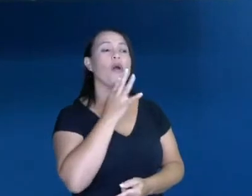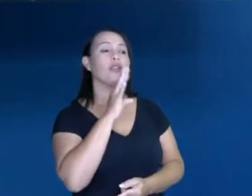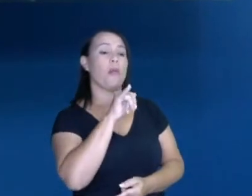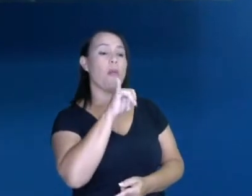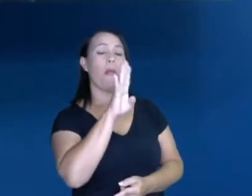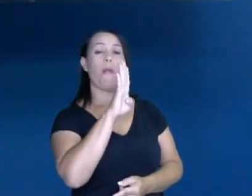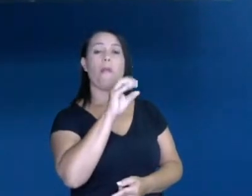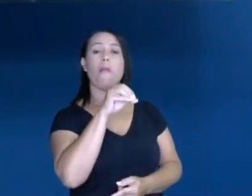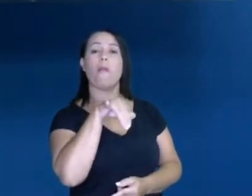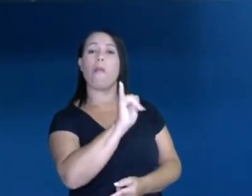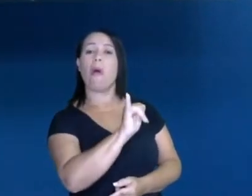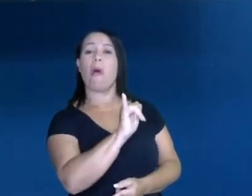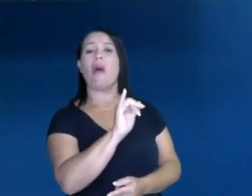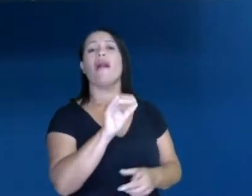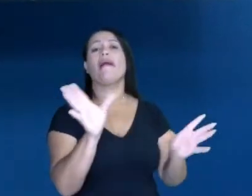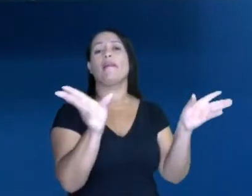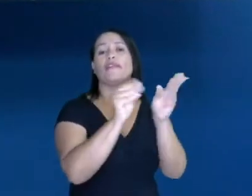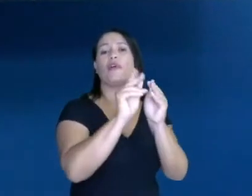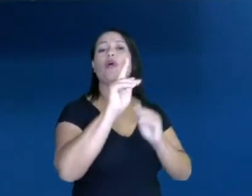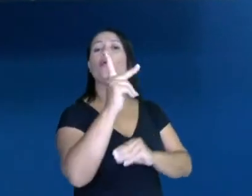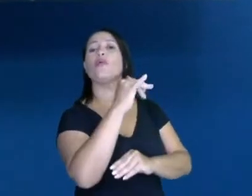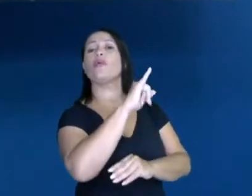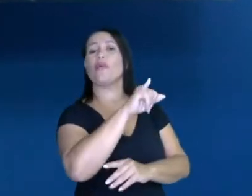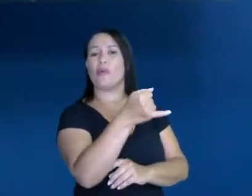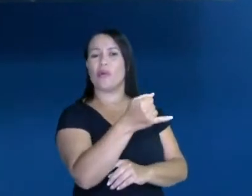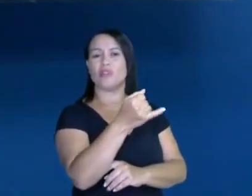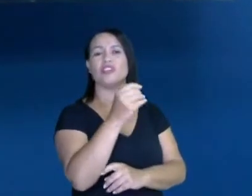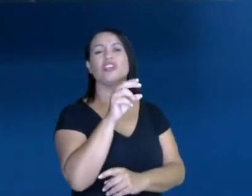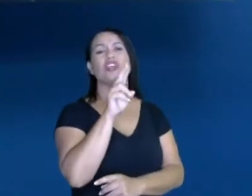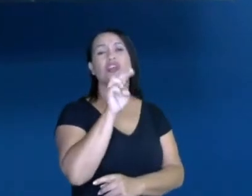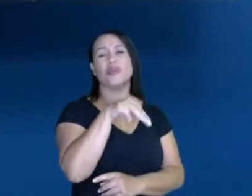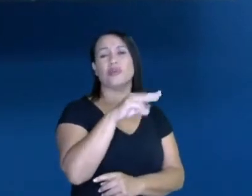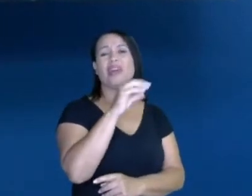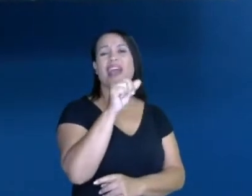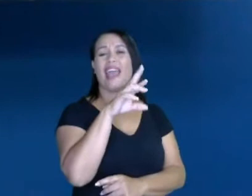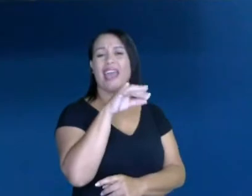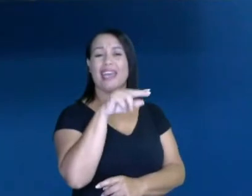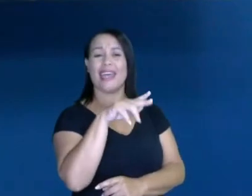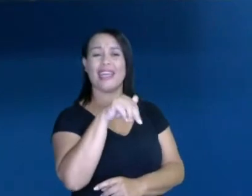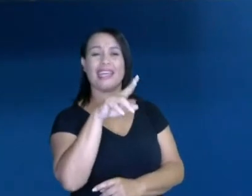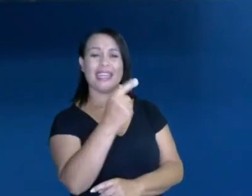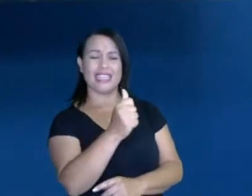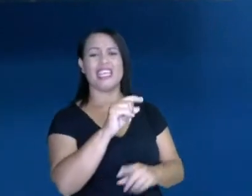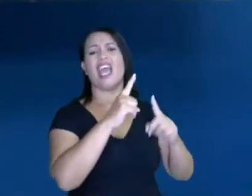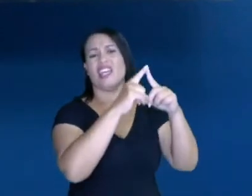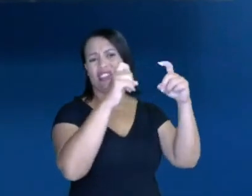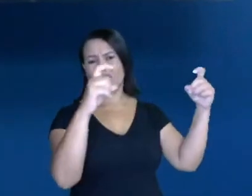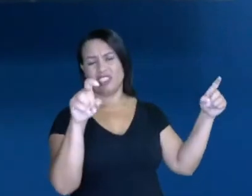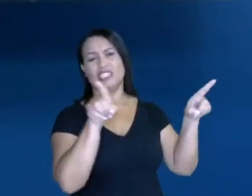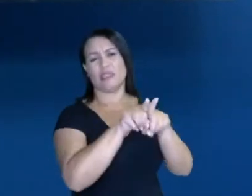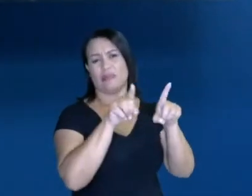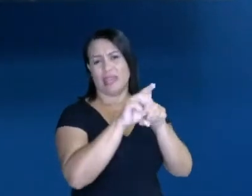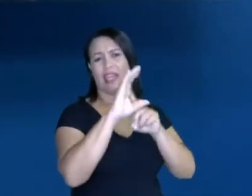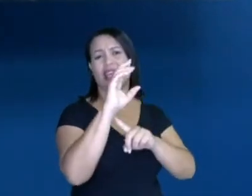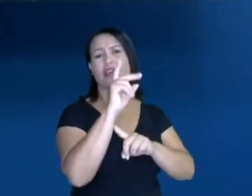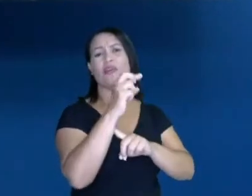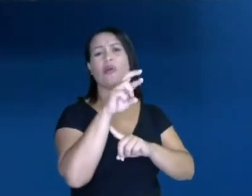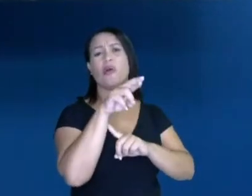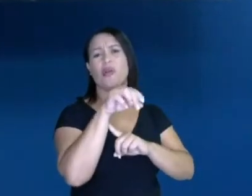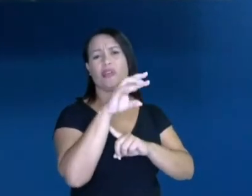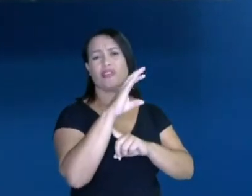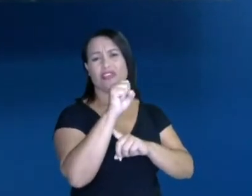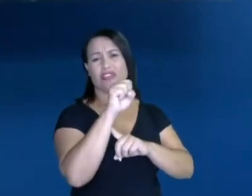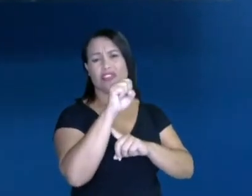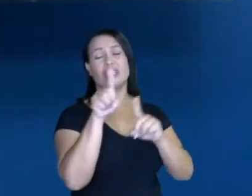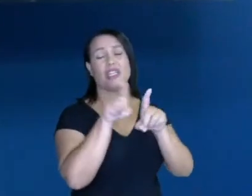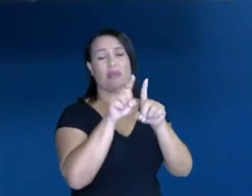Hoje, a abreviação com o HJ, um carinha, gíria, tá? Crush, também uma gíria. Percebam que por ser